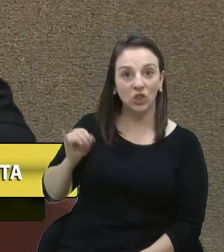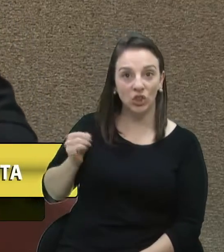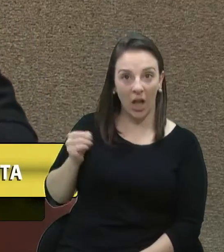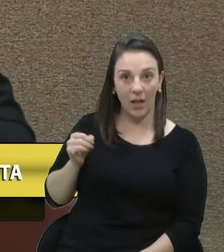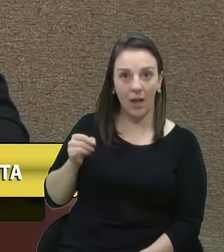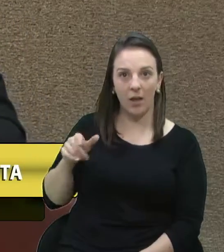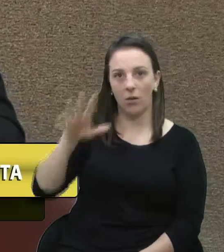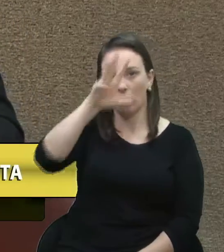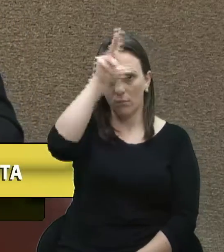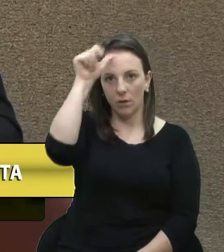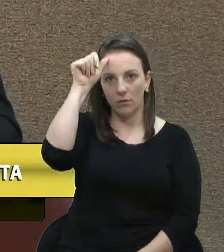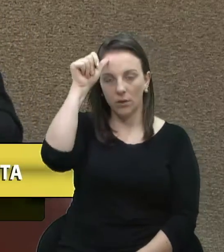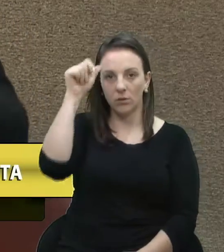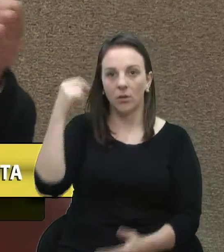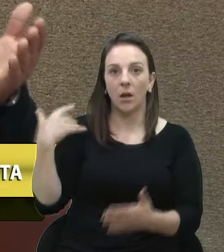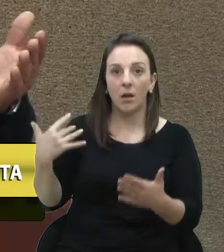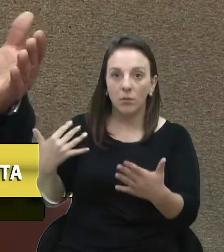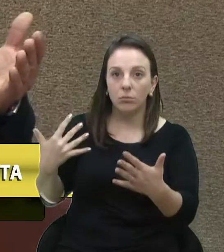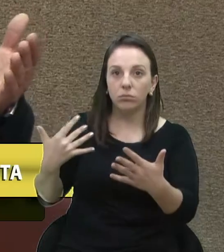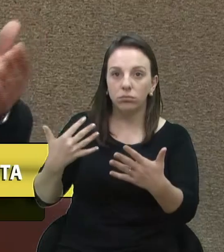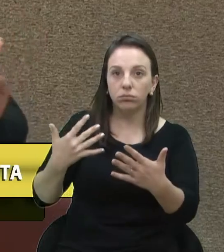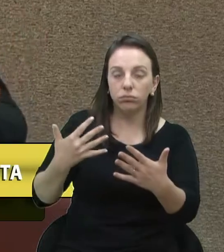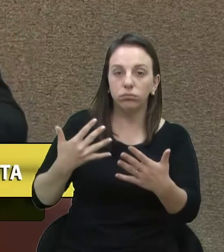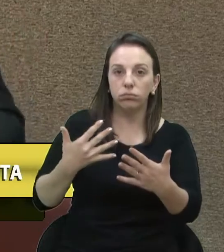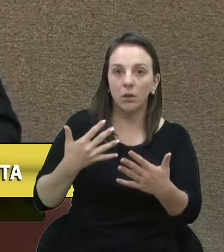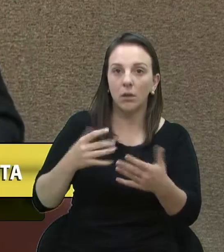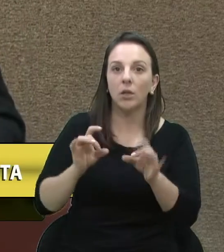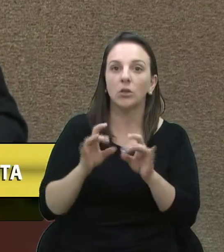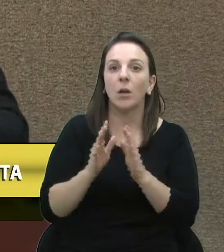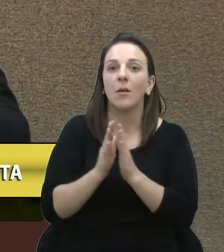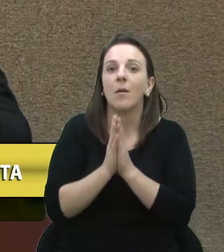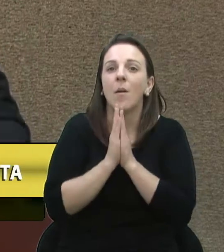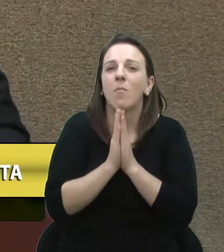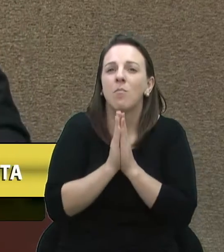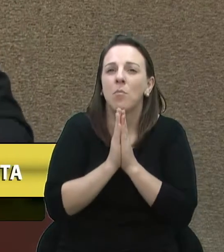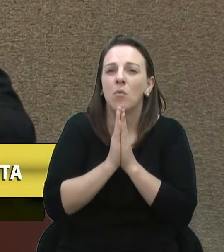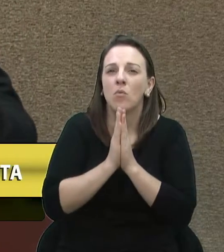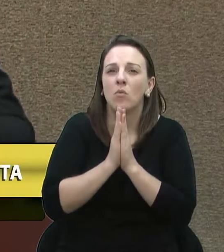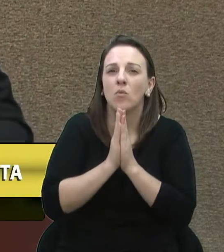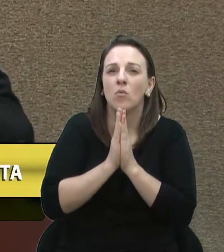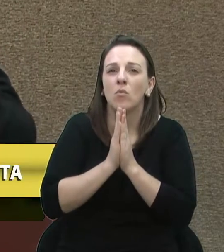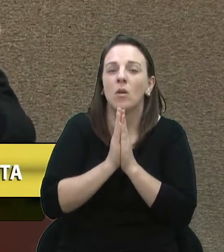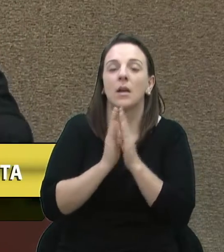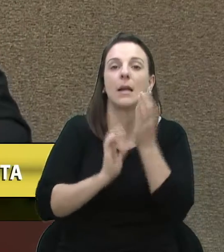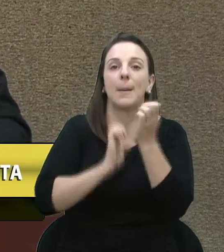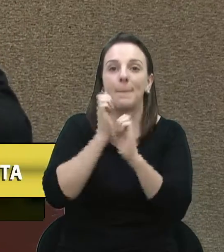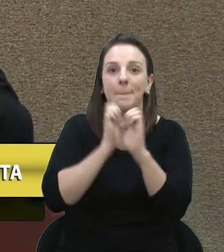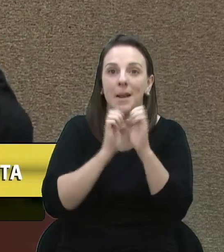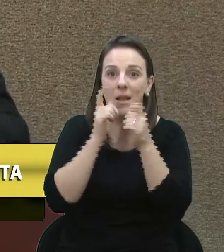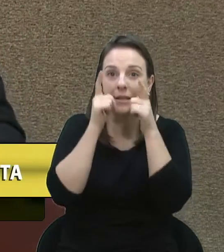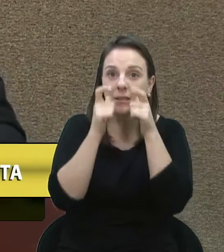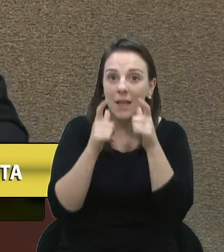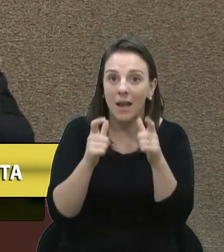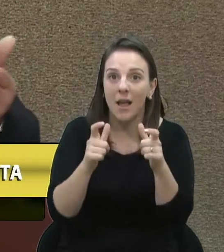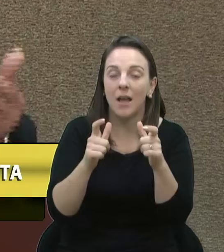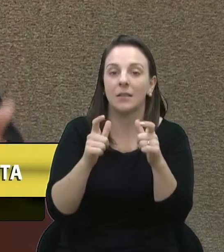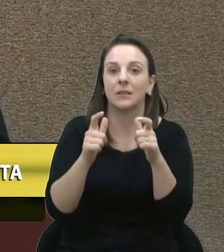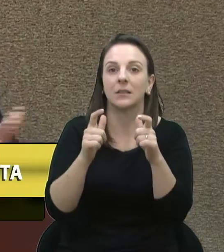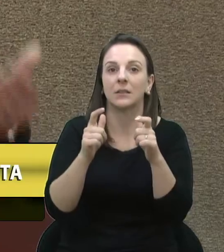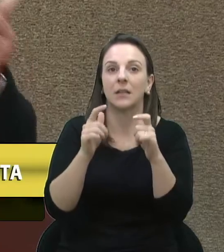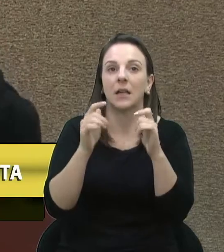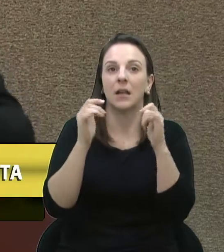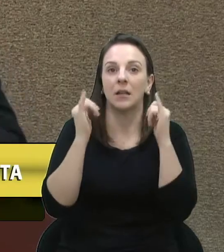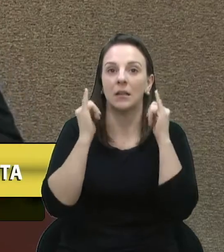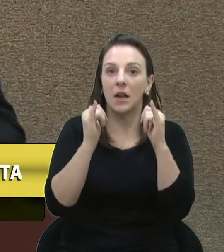Prefeitura praticamente suplica que empresas interessadas em fazer o transporte público de Caxias